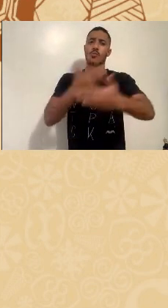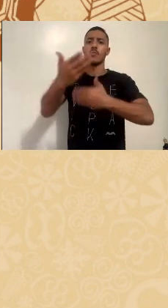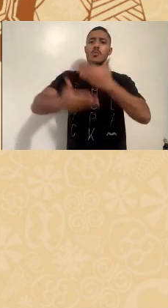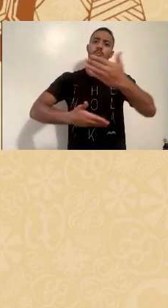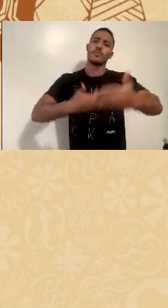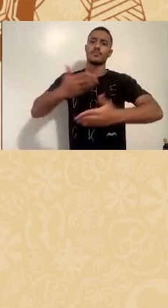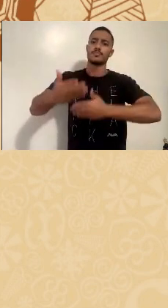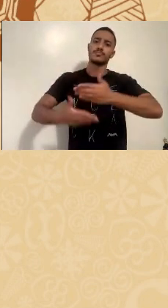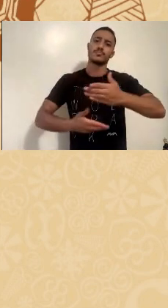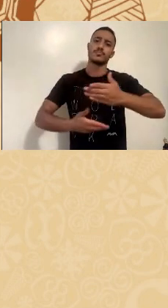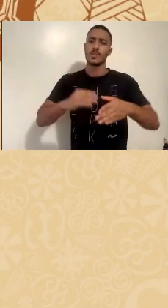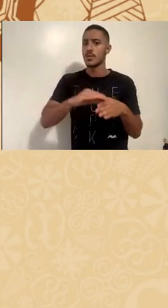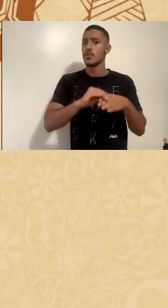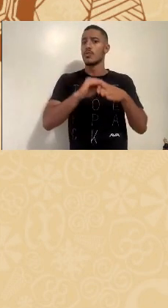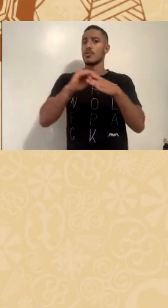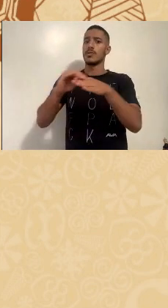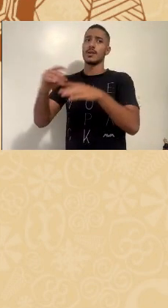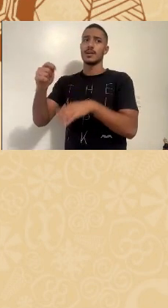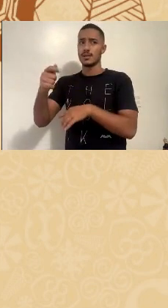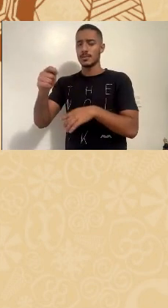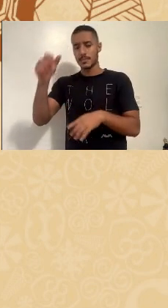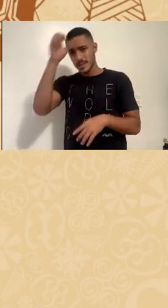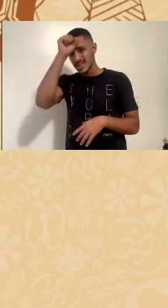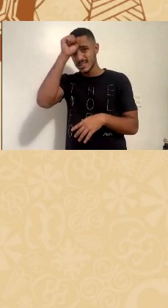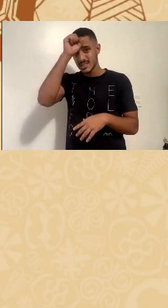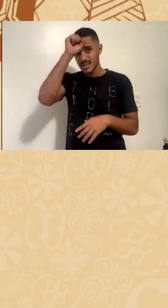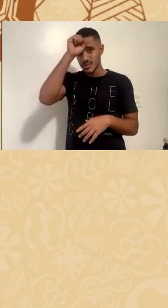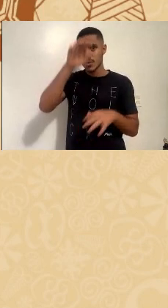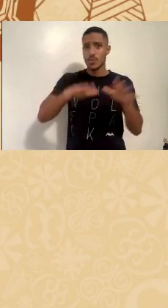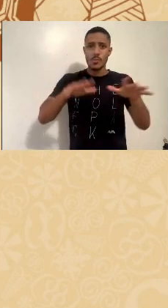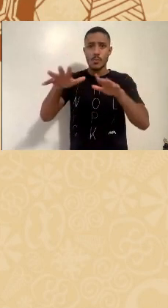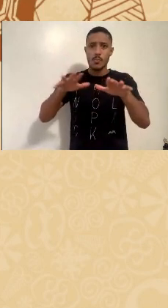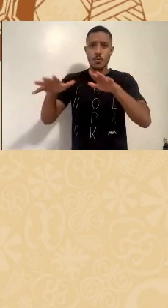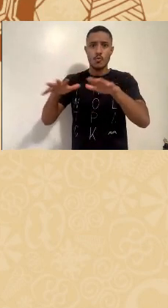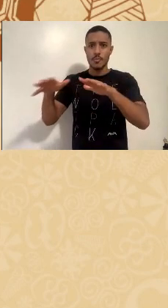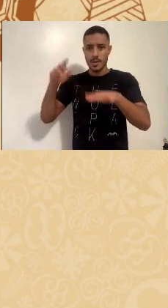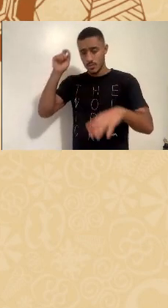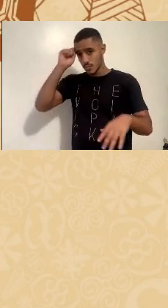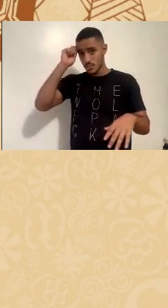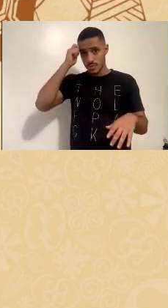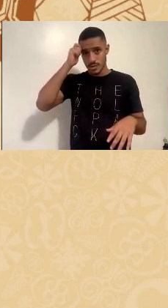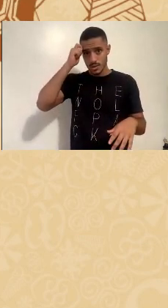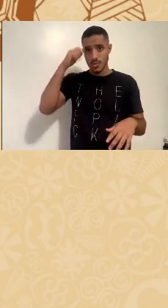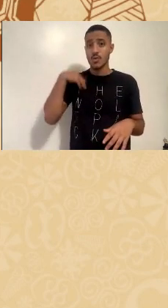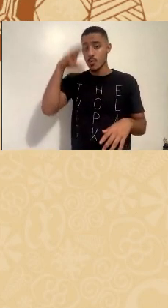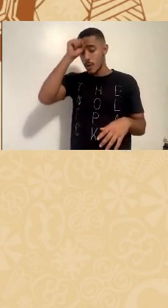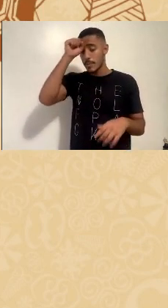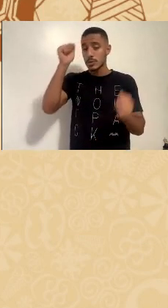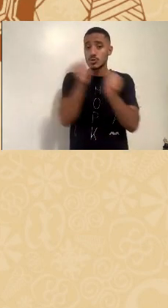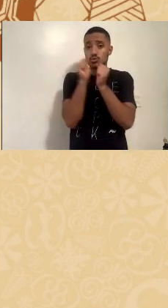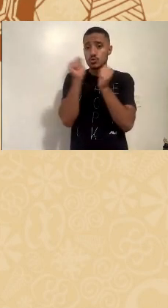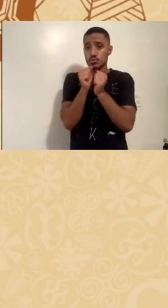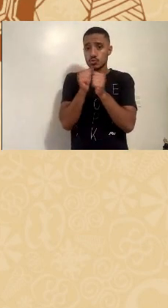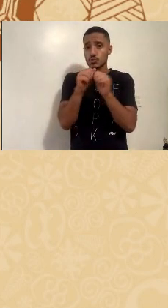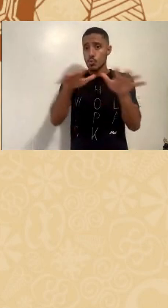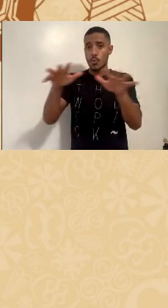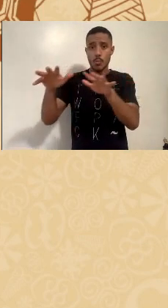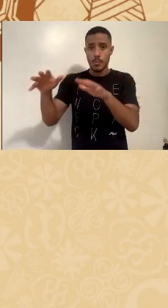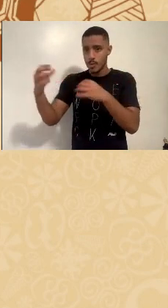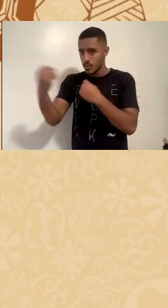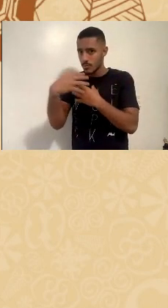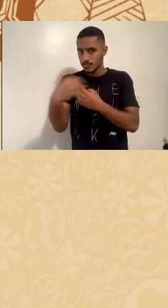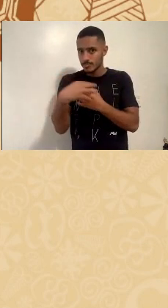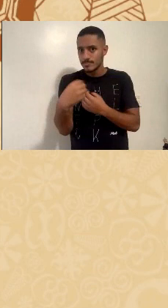aprendizado que eu tive com o movimento negro, né? Assim, que eu aprendi com eles. Né? Ninguém, talvez como vocês, eu também não